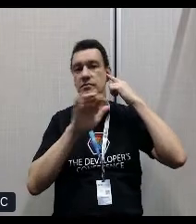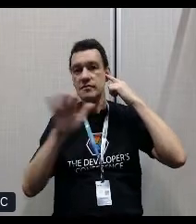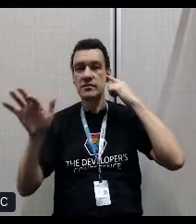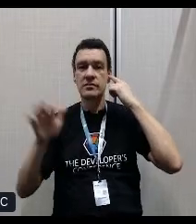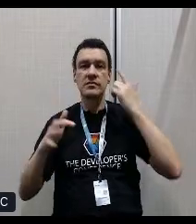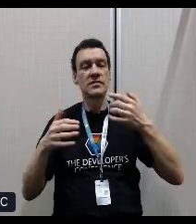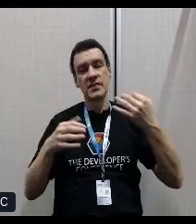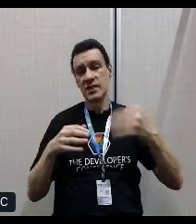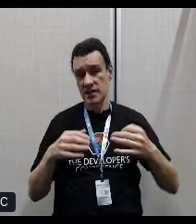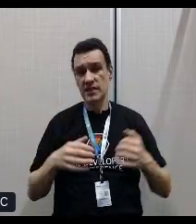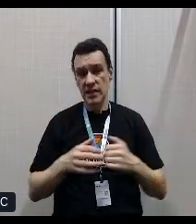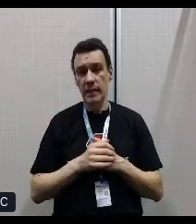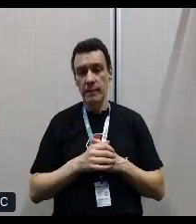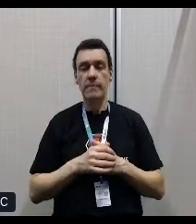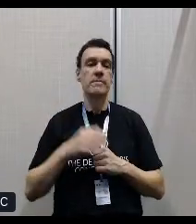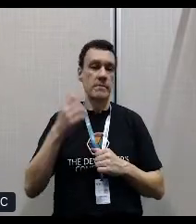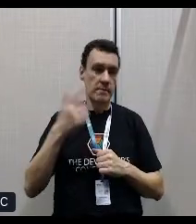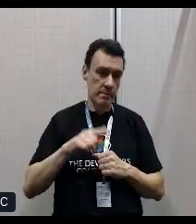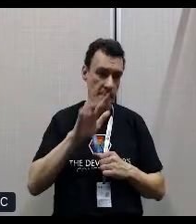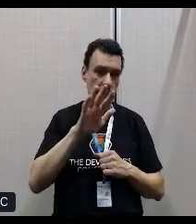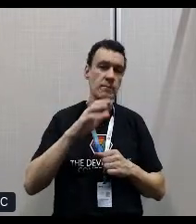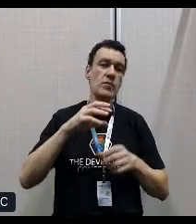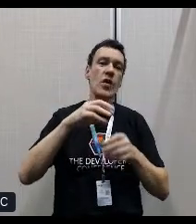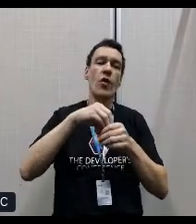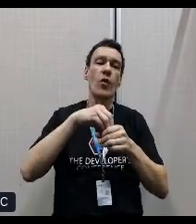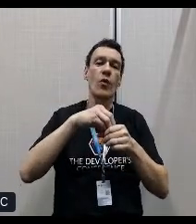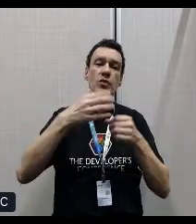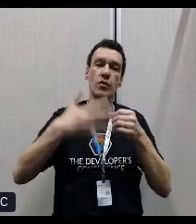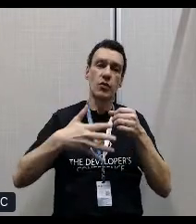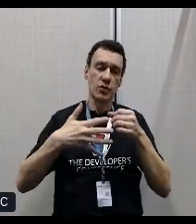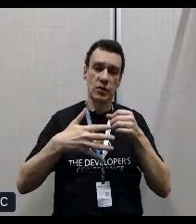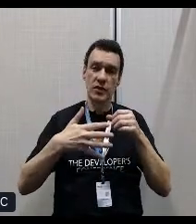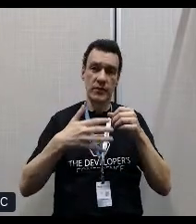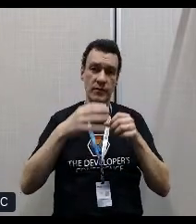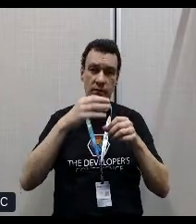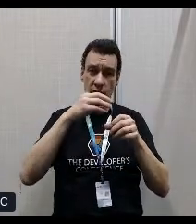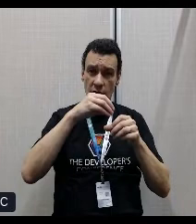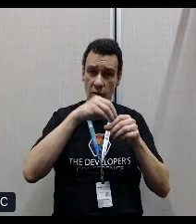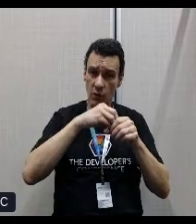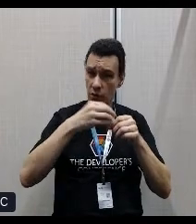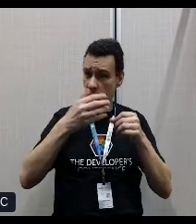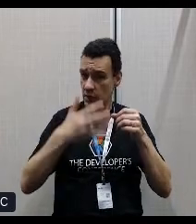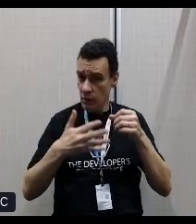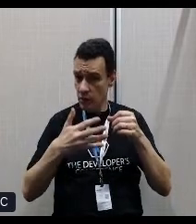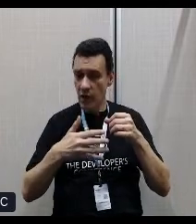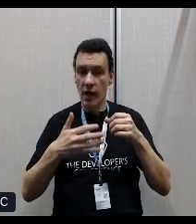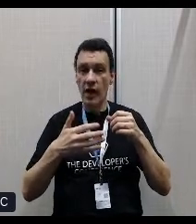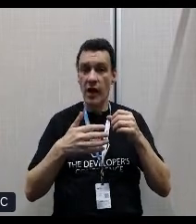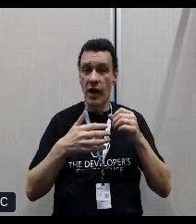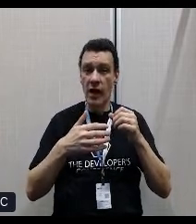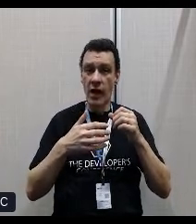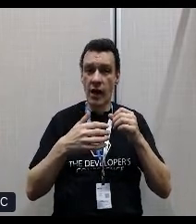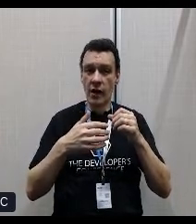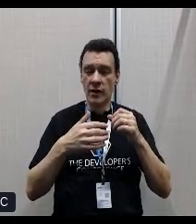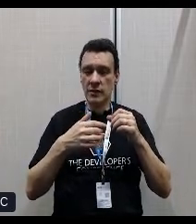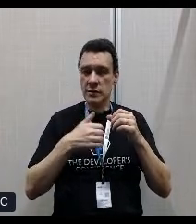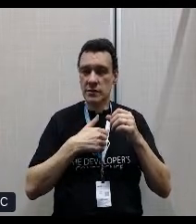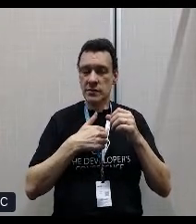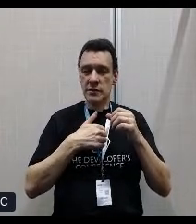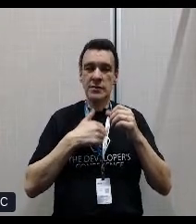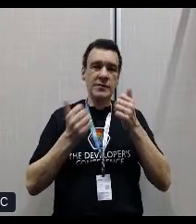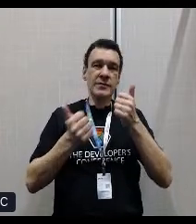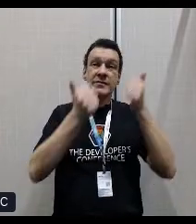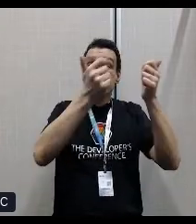a estrutura do conteúdo, da sequência e estados direito para a pessoa que vai fazer o desenvolvimento. Então, fazer